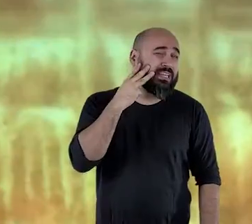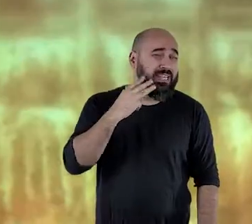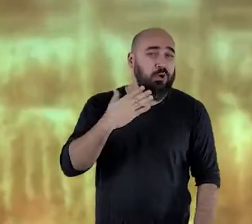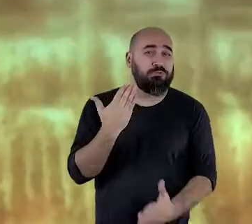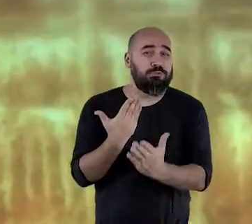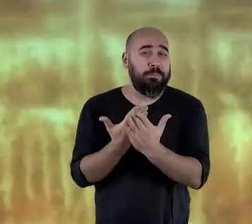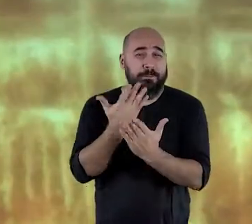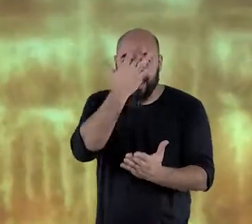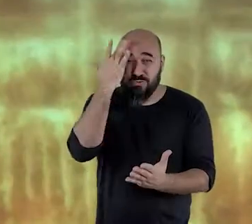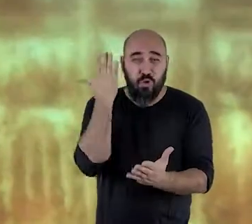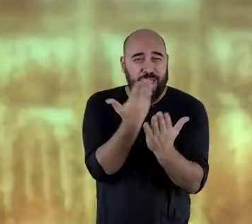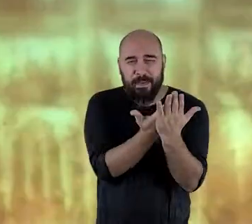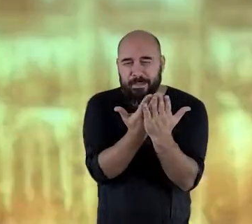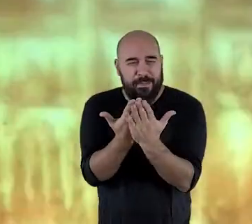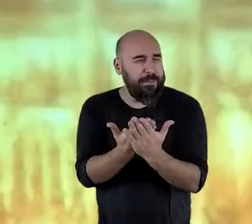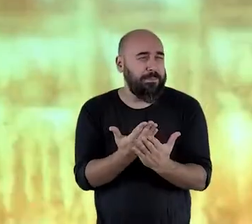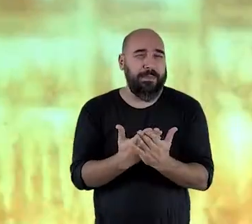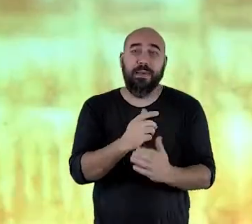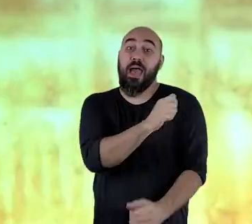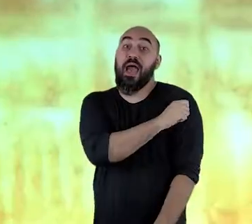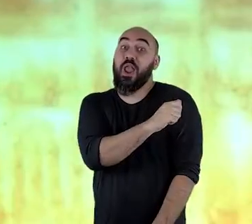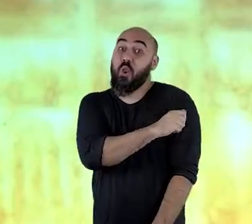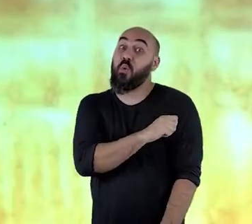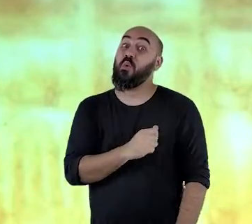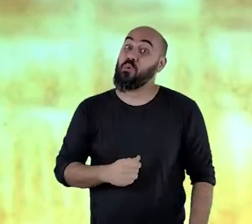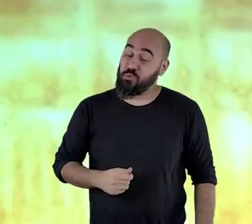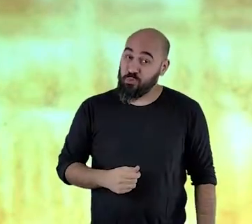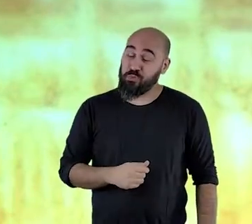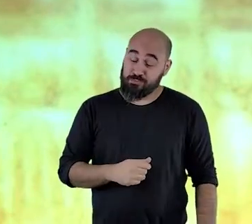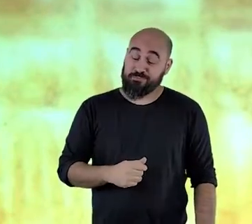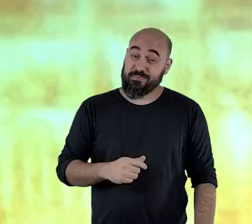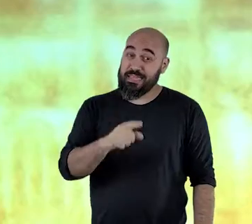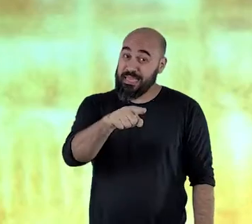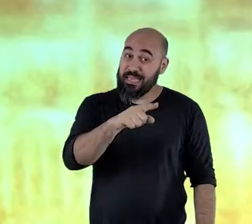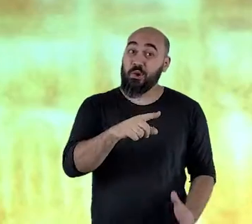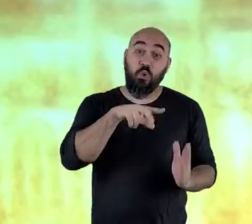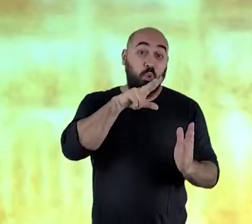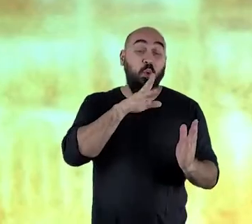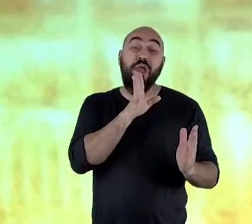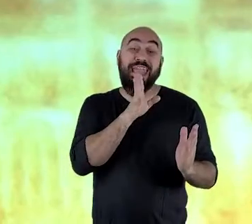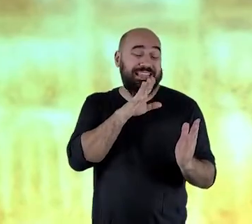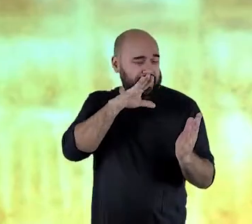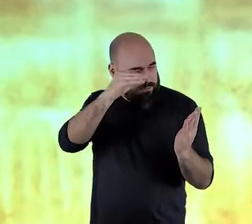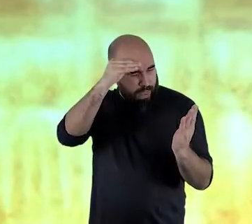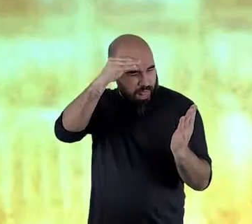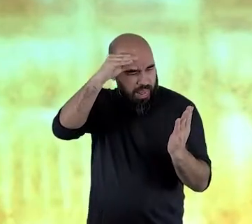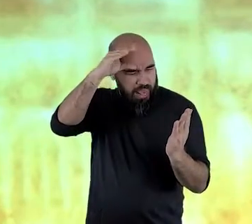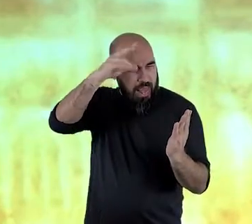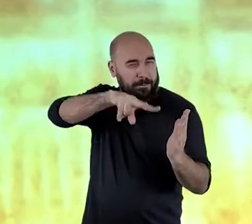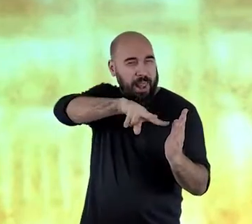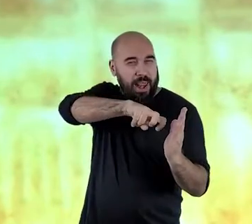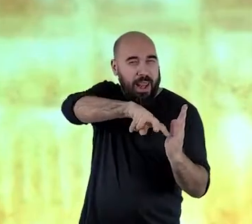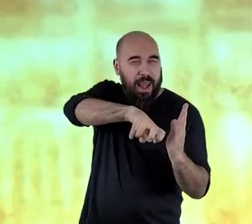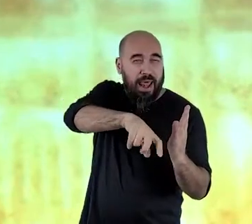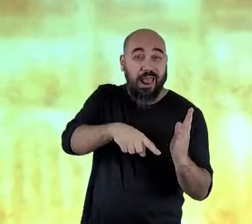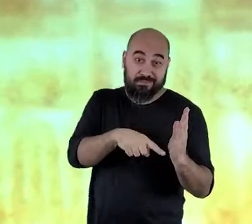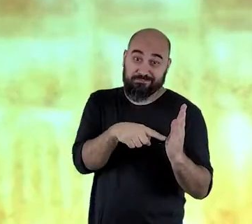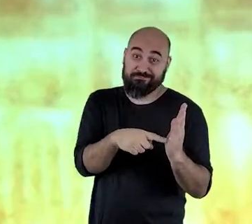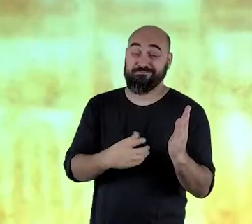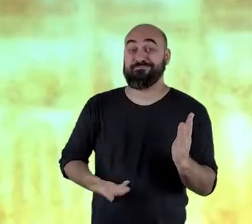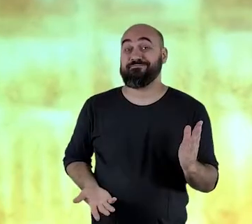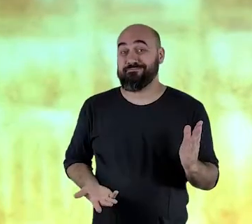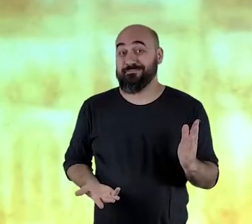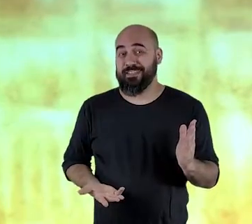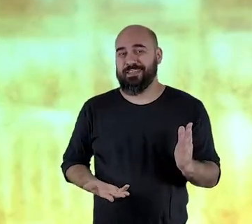as semanas, todos os dias estão aprofundando o seu conhecimento na palavra do Senhor. E essa escola